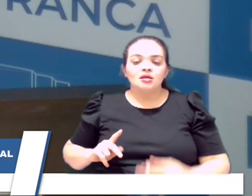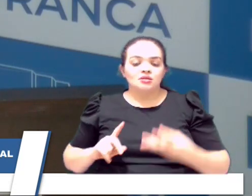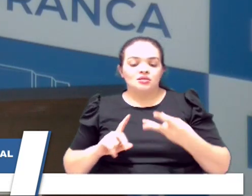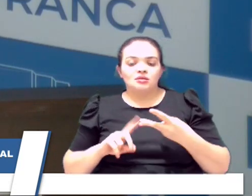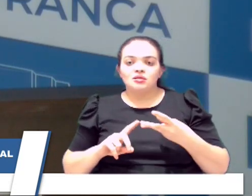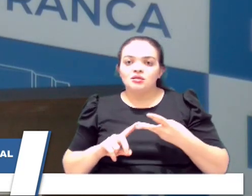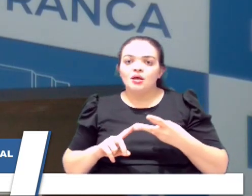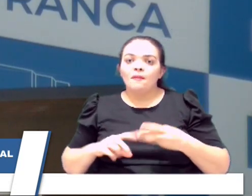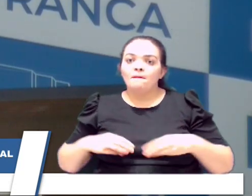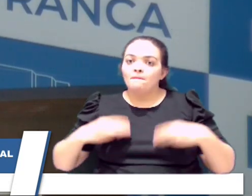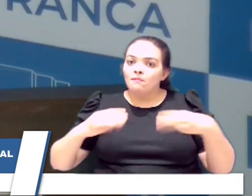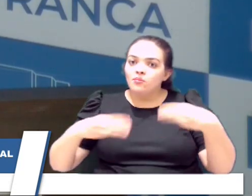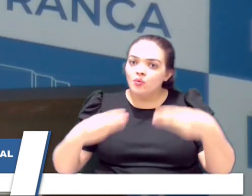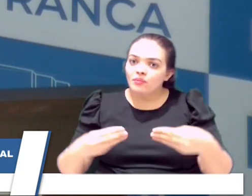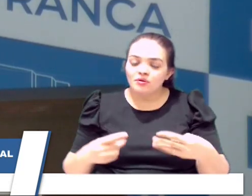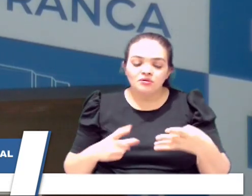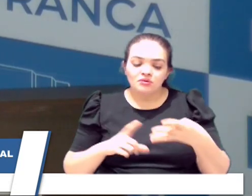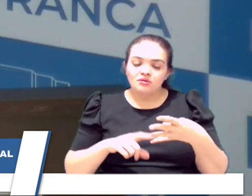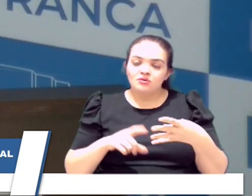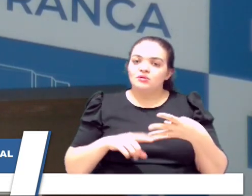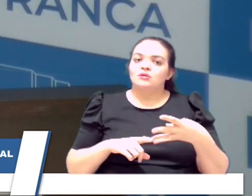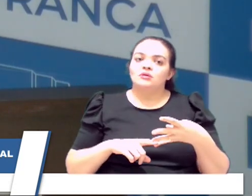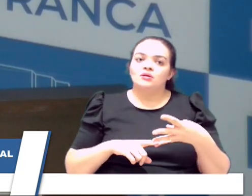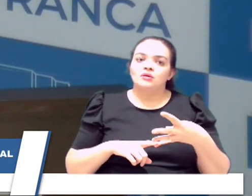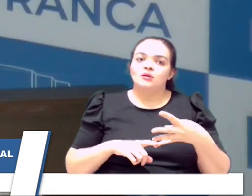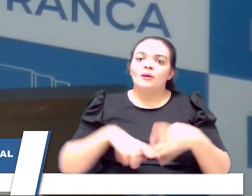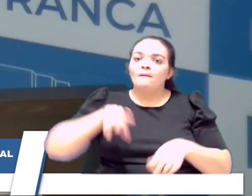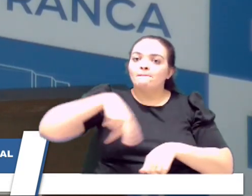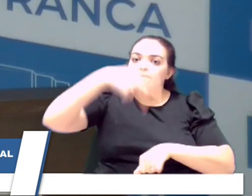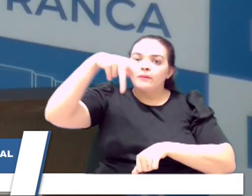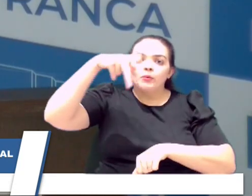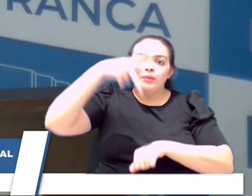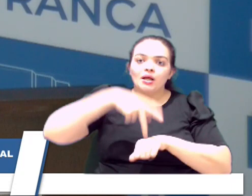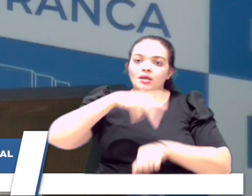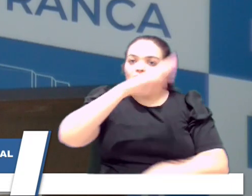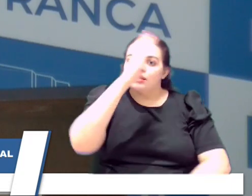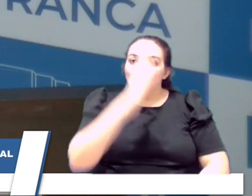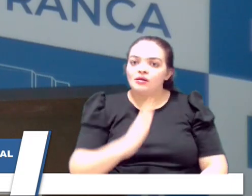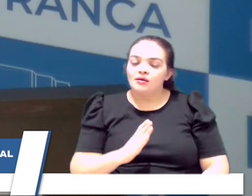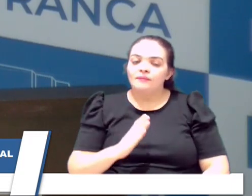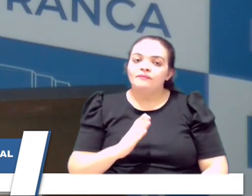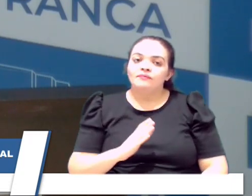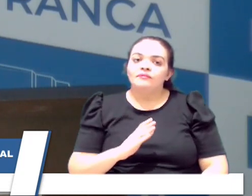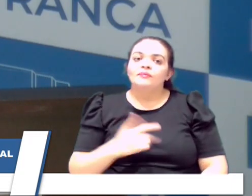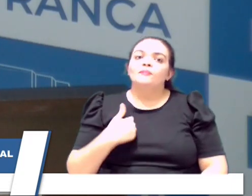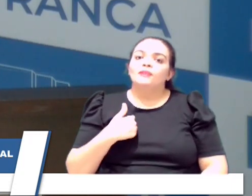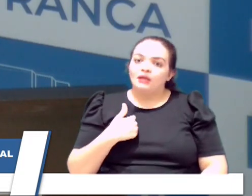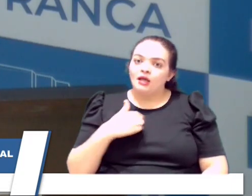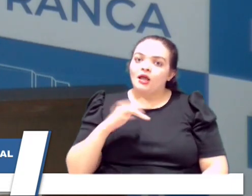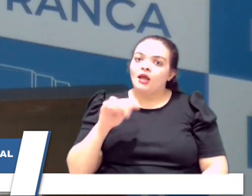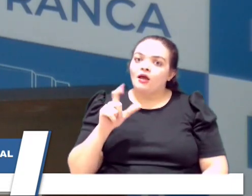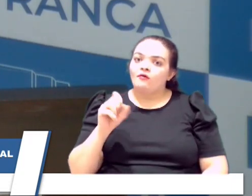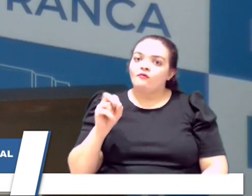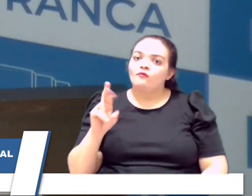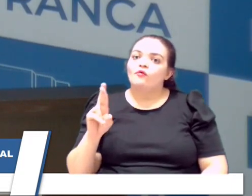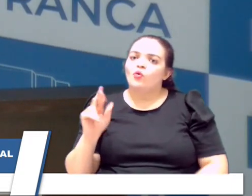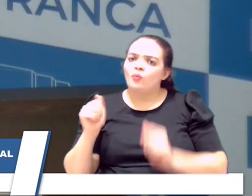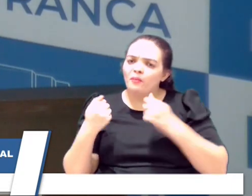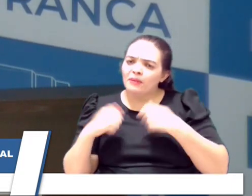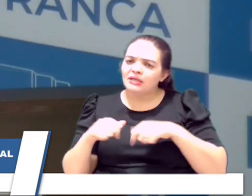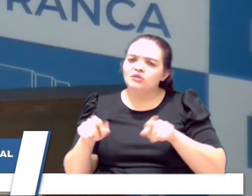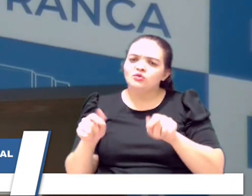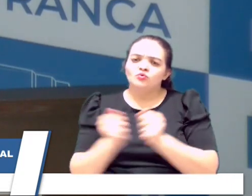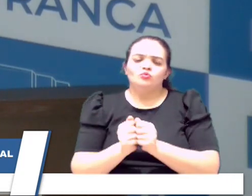os ministros, nós temos que levar isso para o país inteiro. E a Flor está encabeçando isso. Eu pediria encarecidamente, não